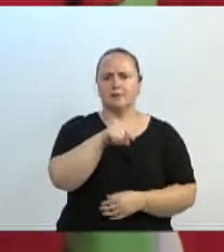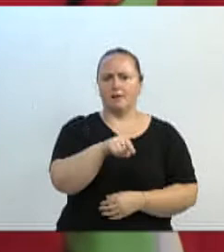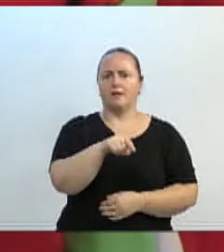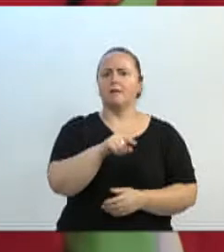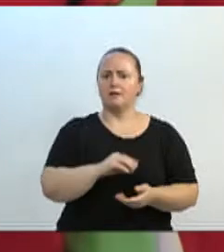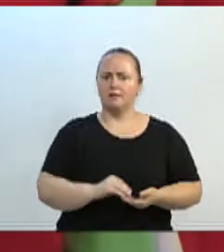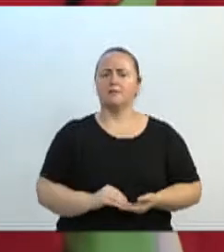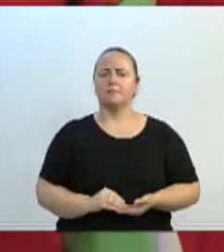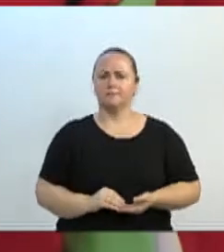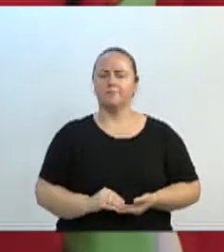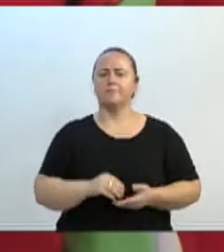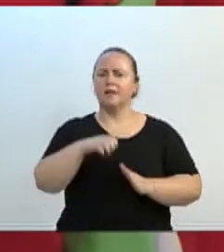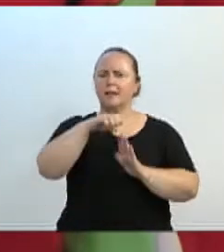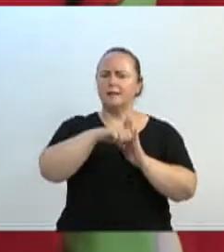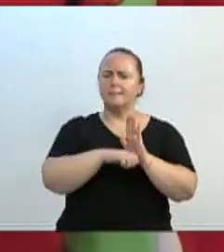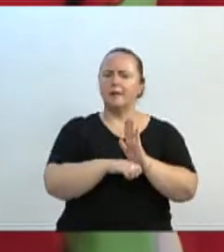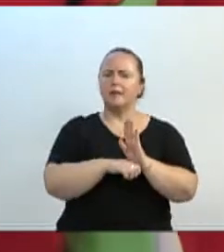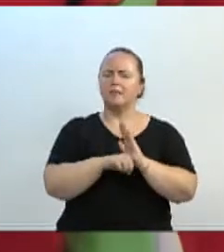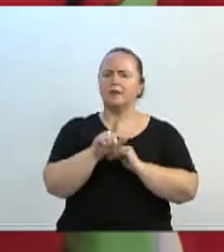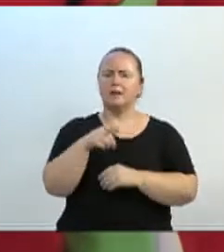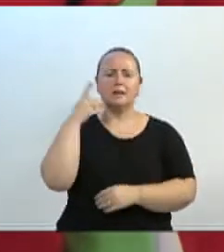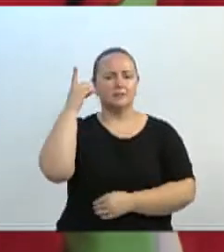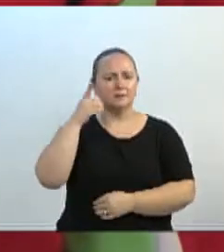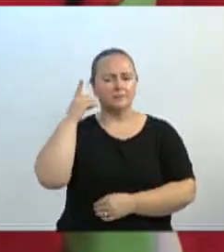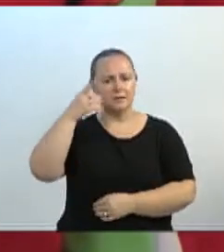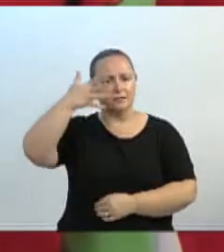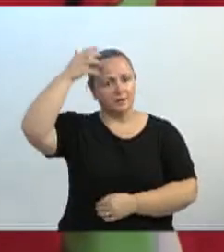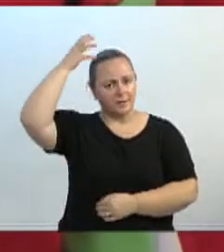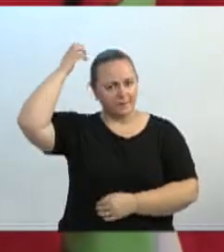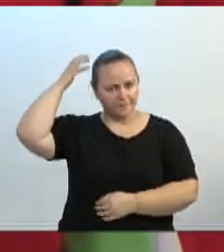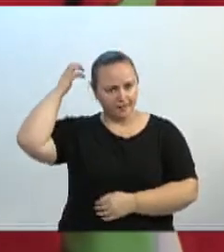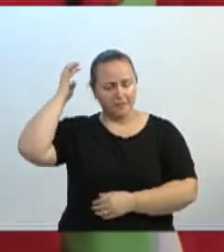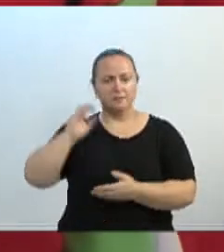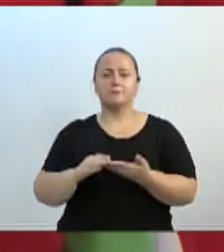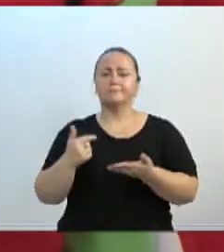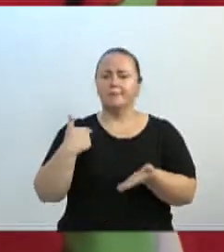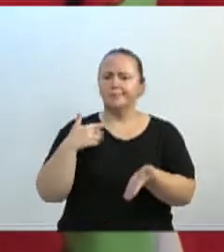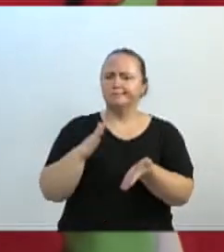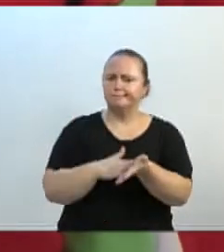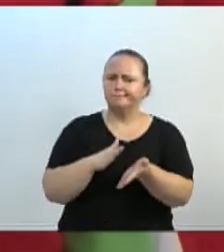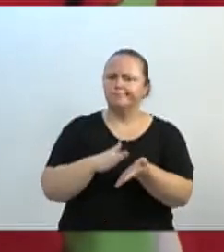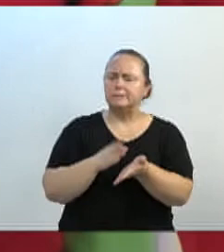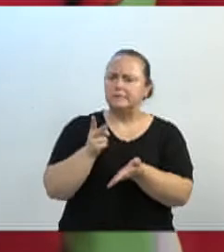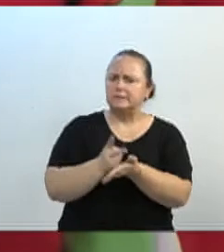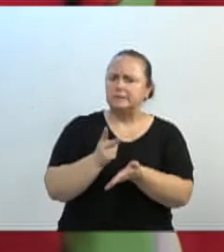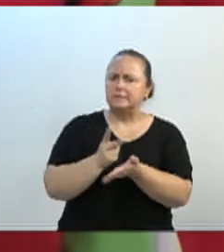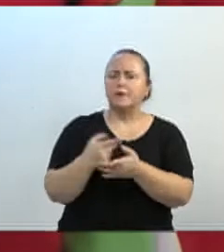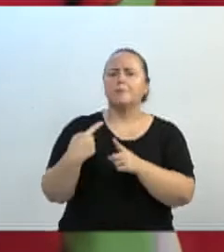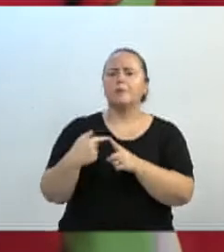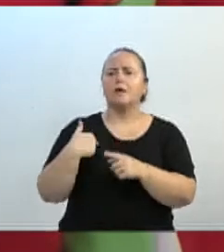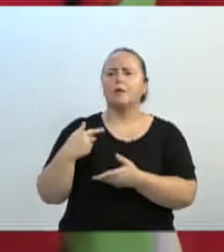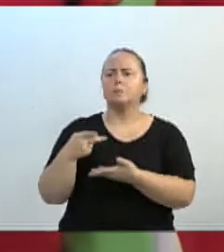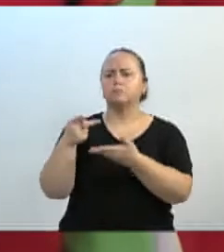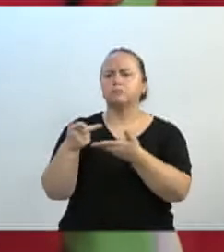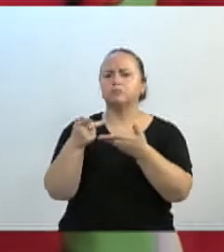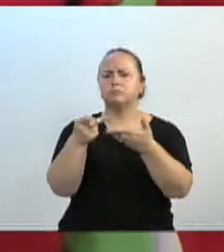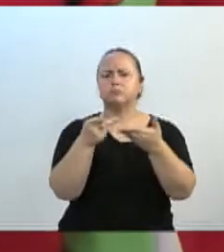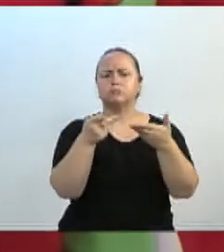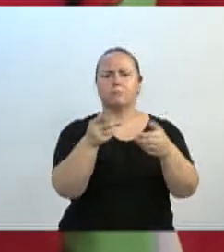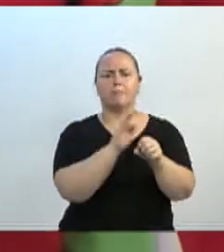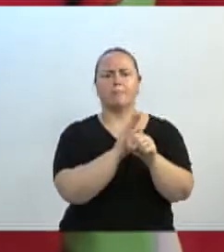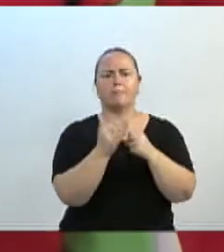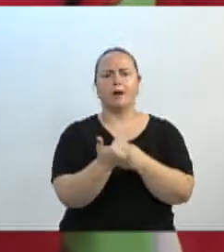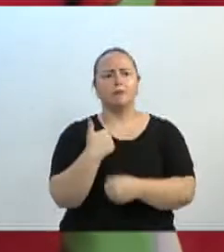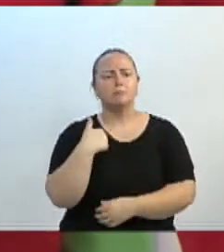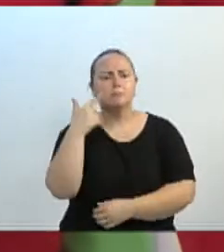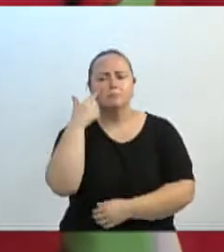foge a memória, do deputado Ivan Atz, e eu cobro constantemente, porque visito as comunidades, os 35 bairros, e quero ver